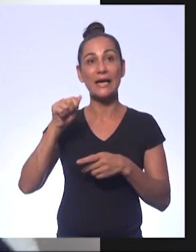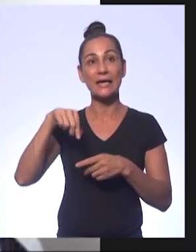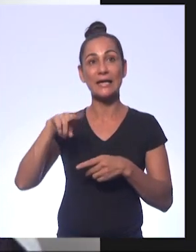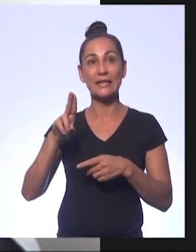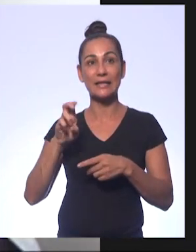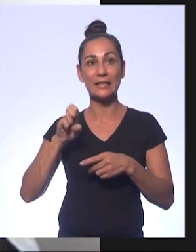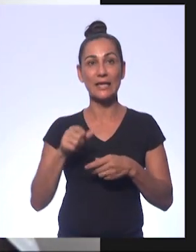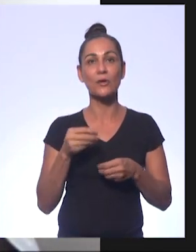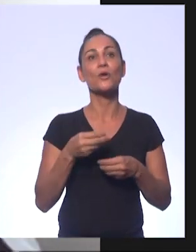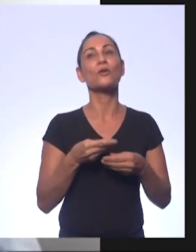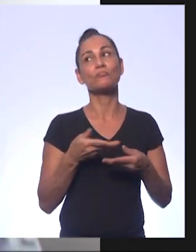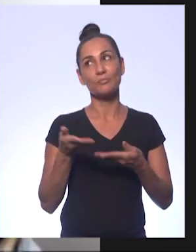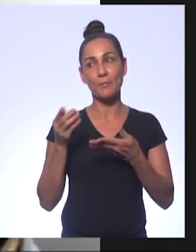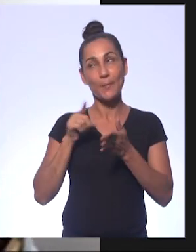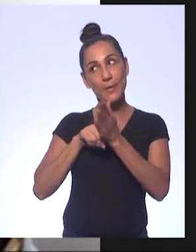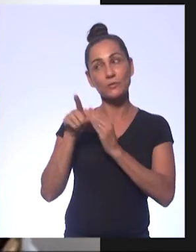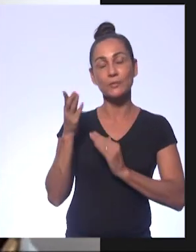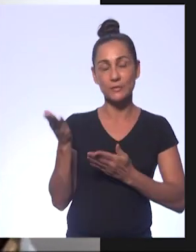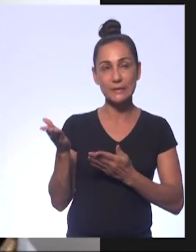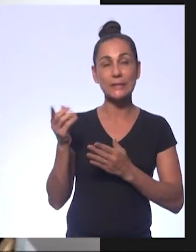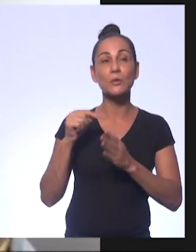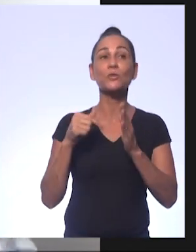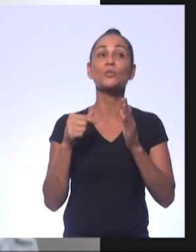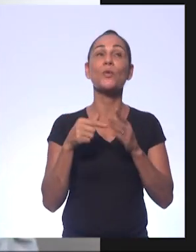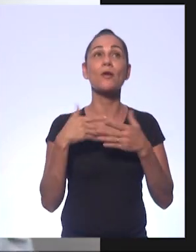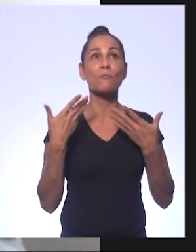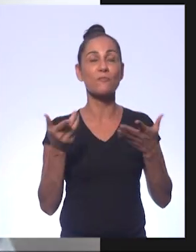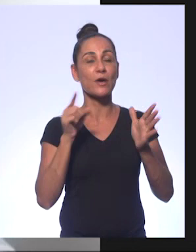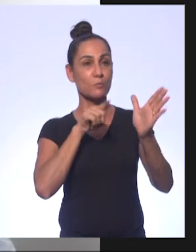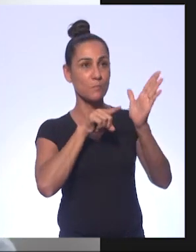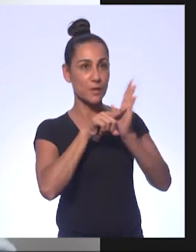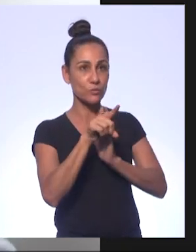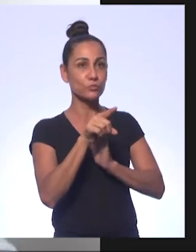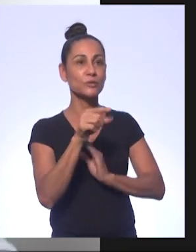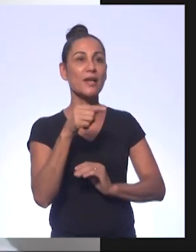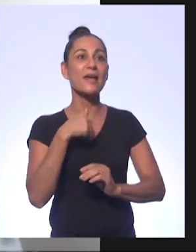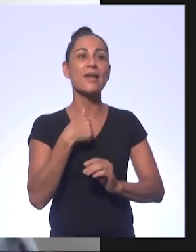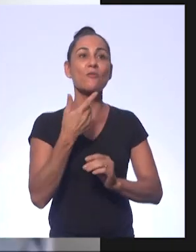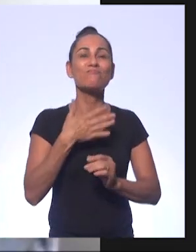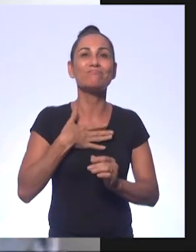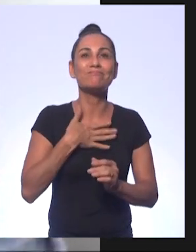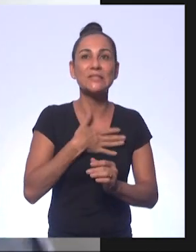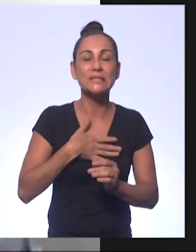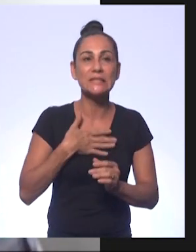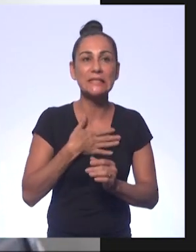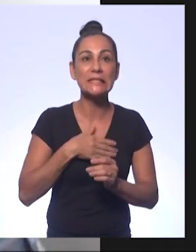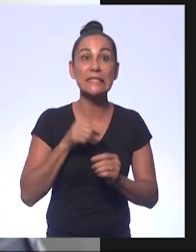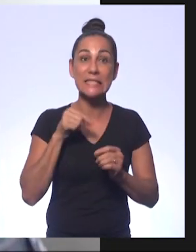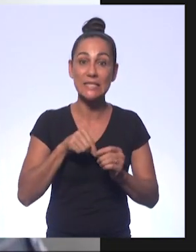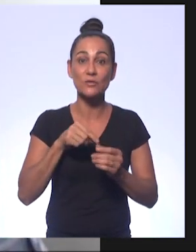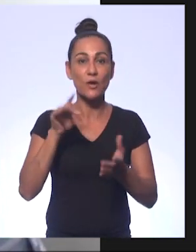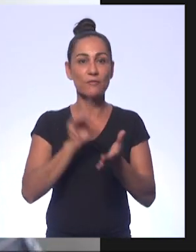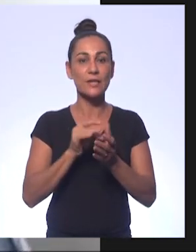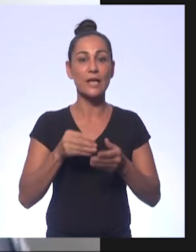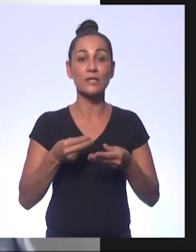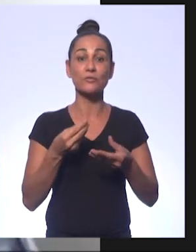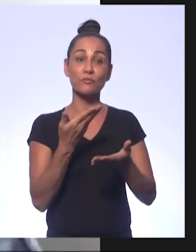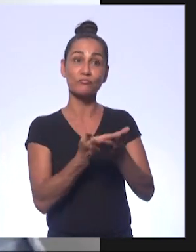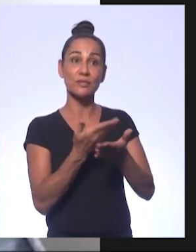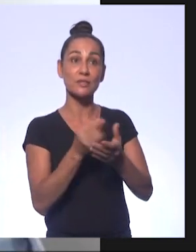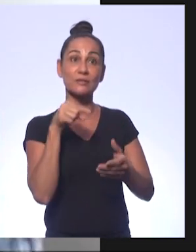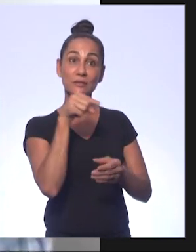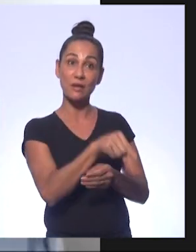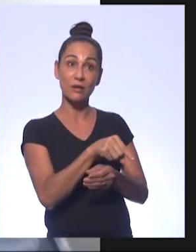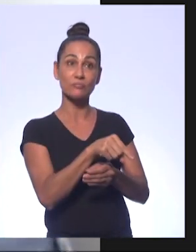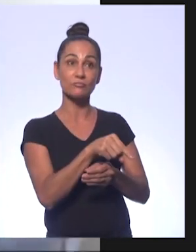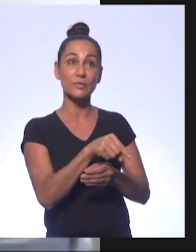você. Quando eu falo pergunta, eu gostaria que isso caísse na sala de aula. Quem é a sala de